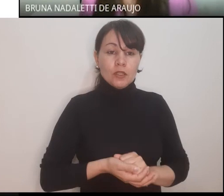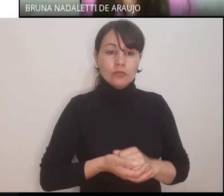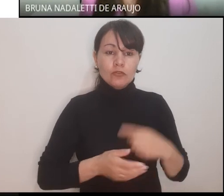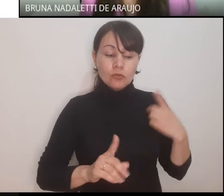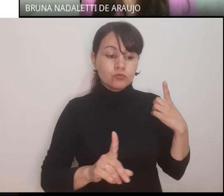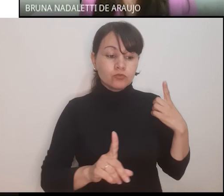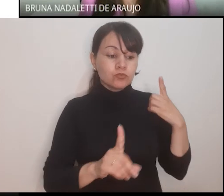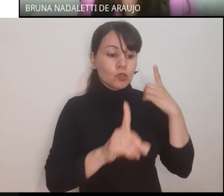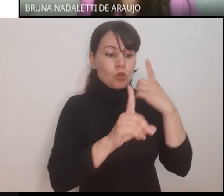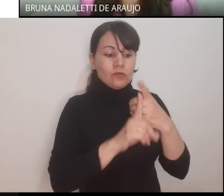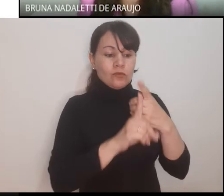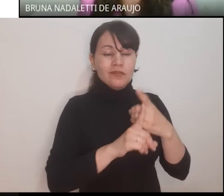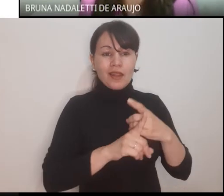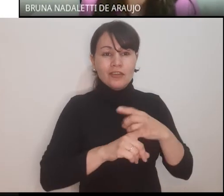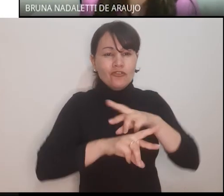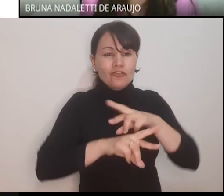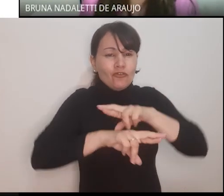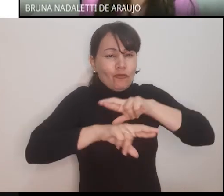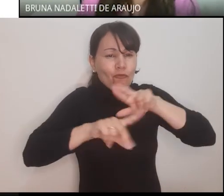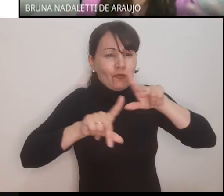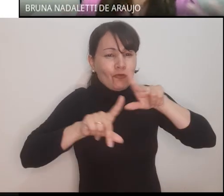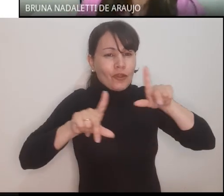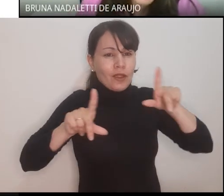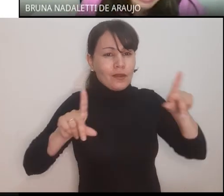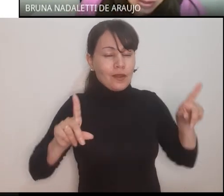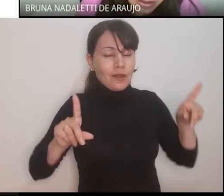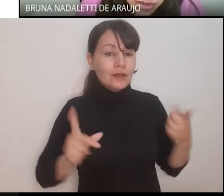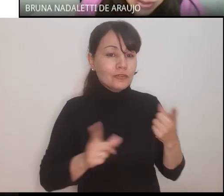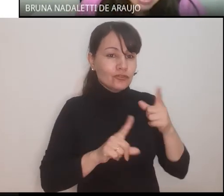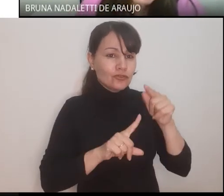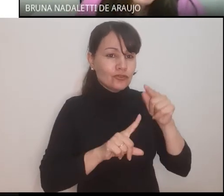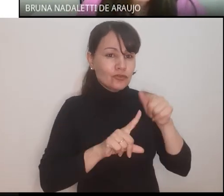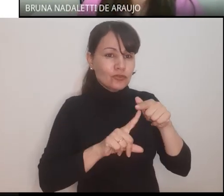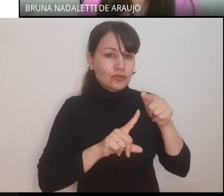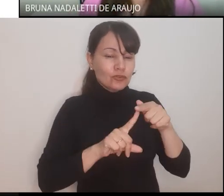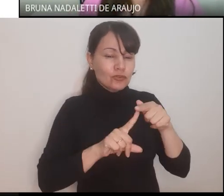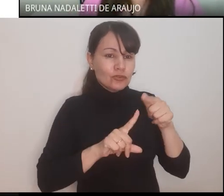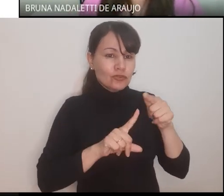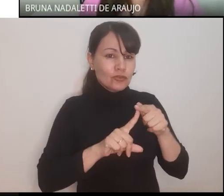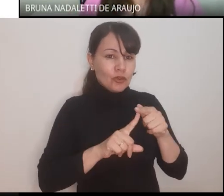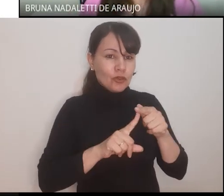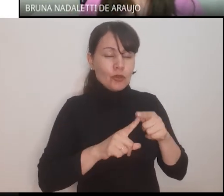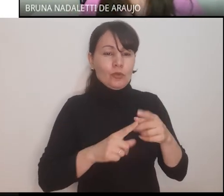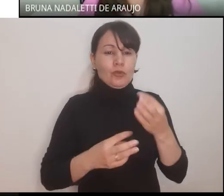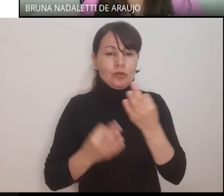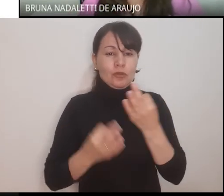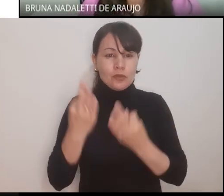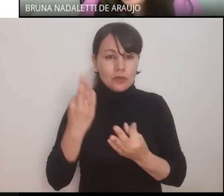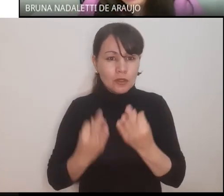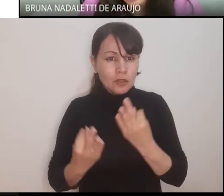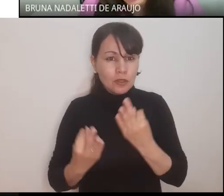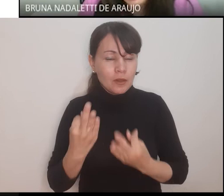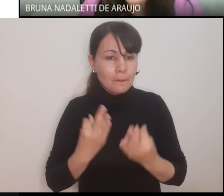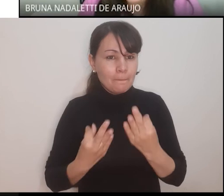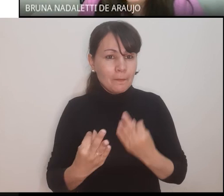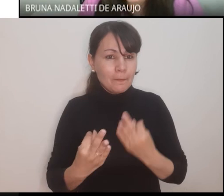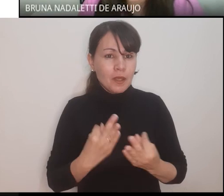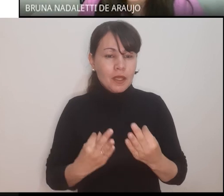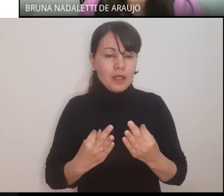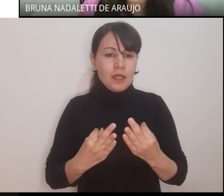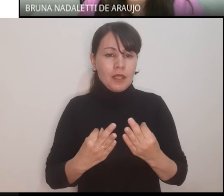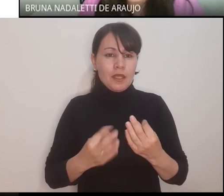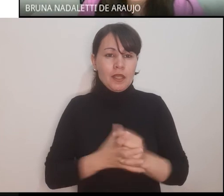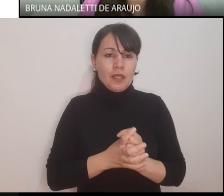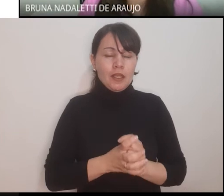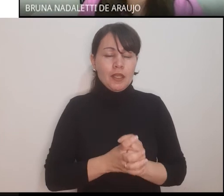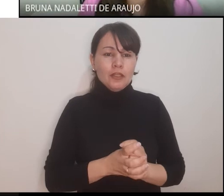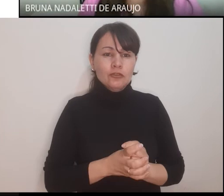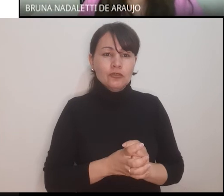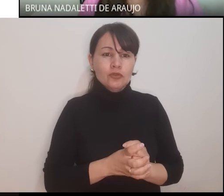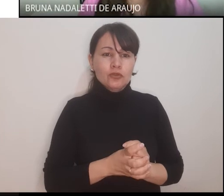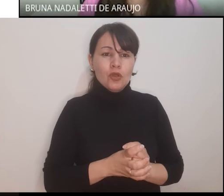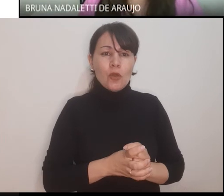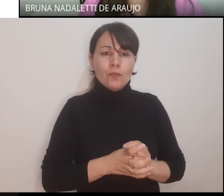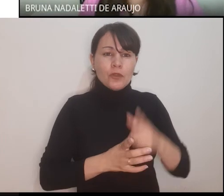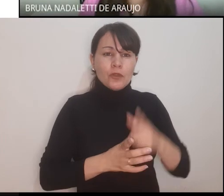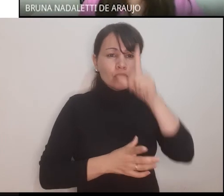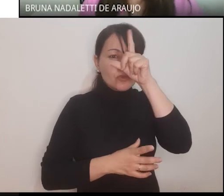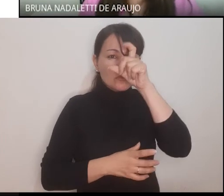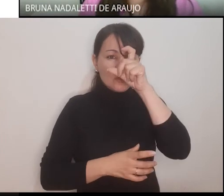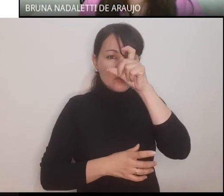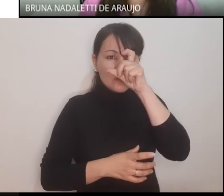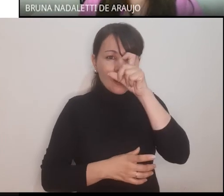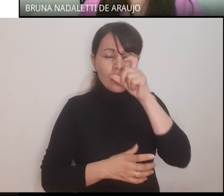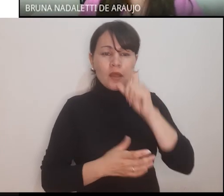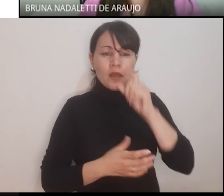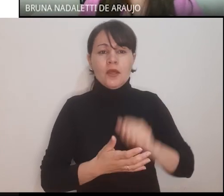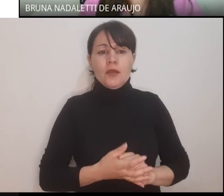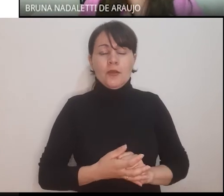encontrar, assim, vastamente dentro das unidades de terapia intensiva, dentro dos setores de urgência e emergência, ou